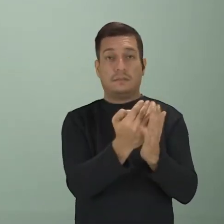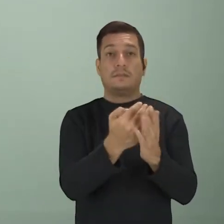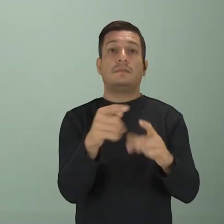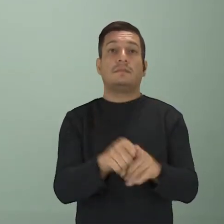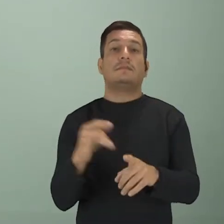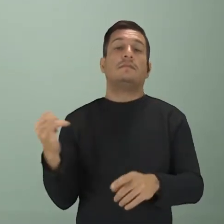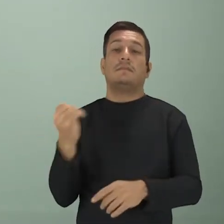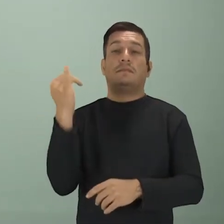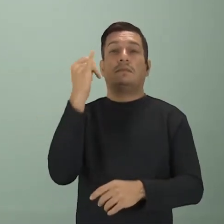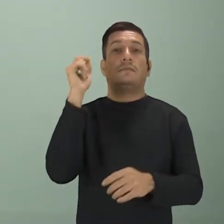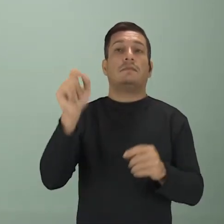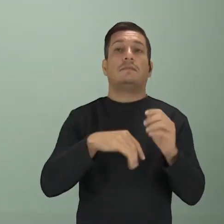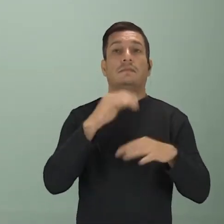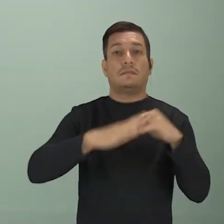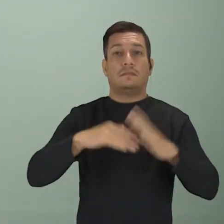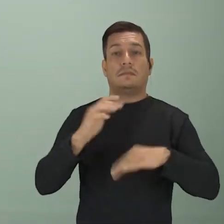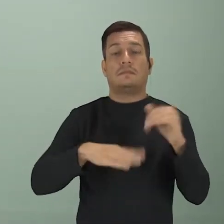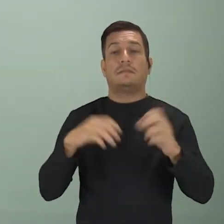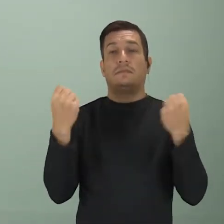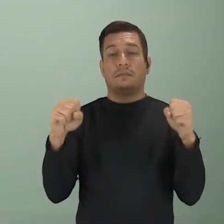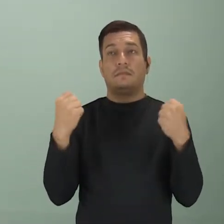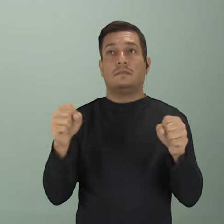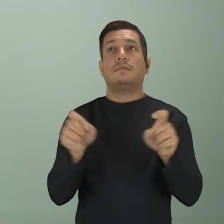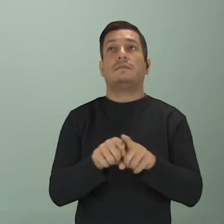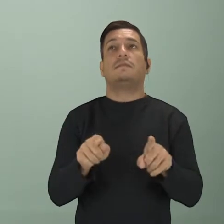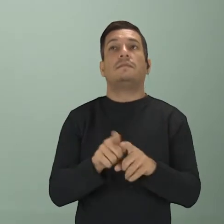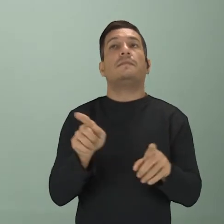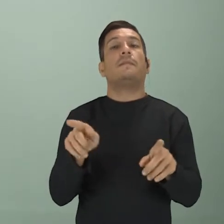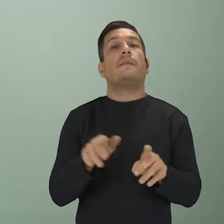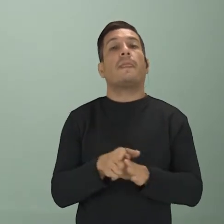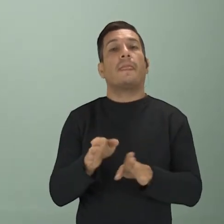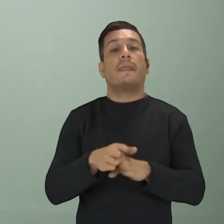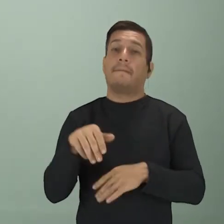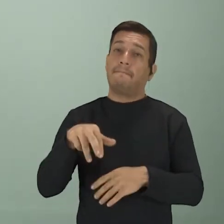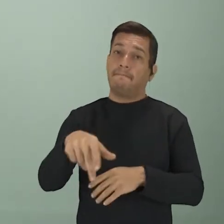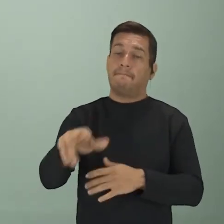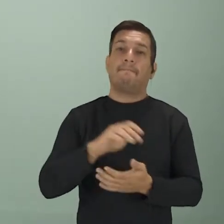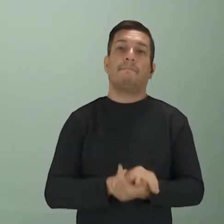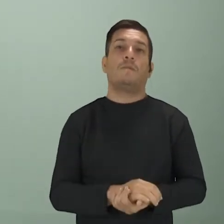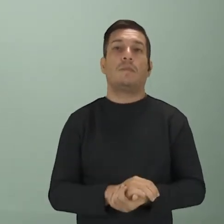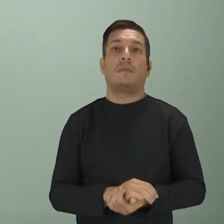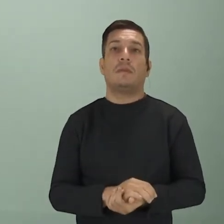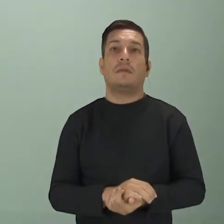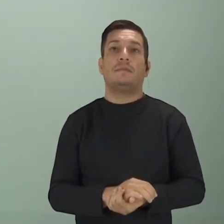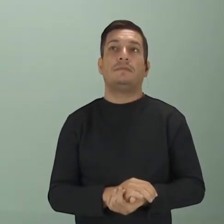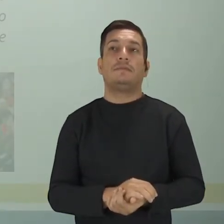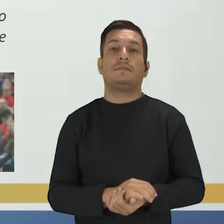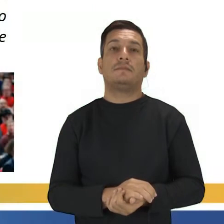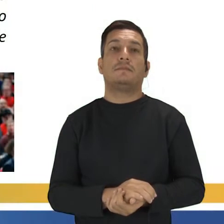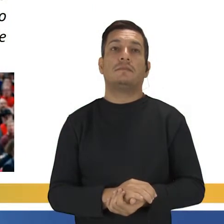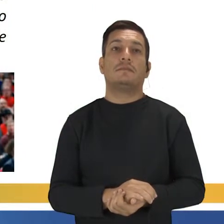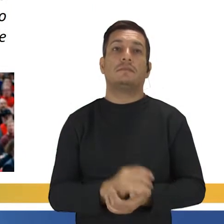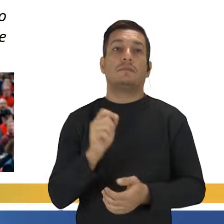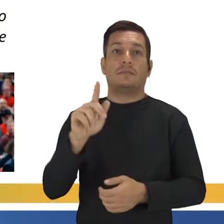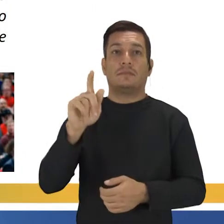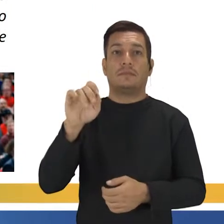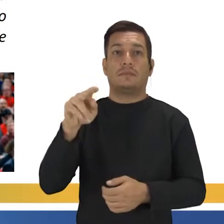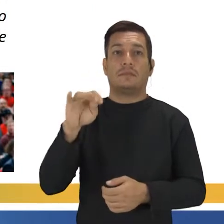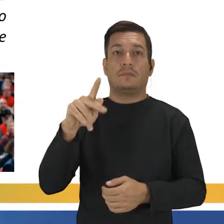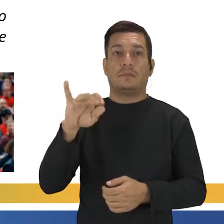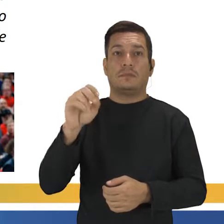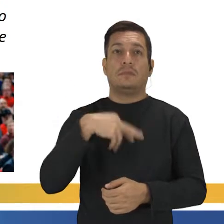pode reproduzir isso. Mas será que esse exercício é adequado para a minha necessidade? Por isso que o princípio de individualidade